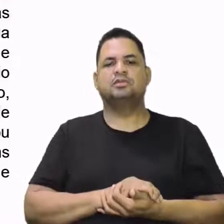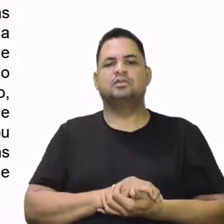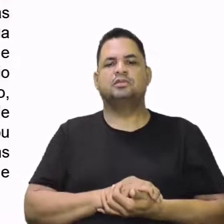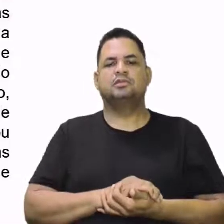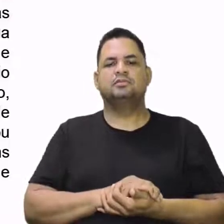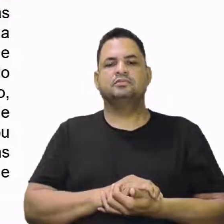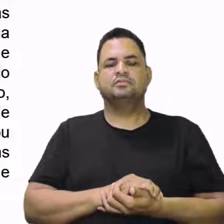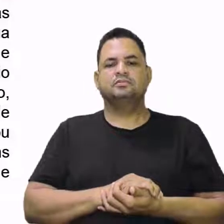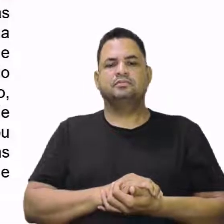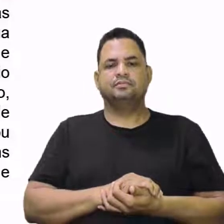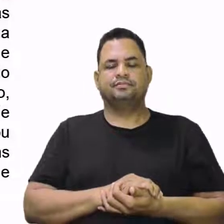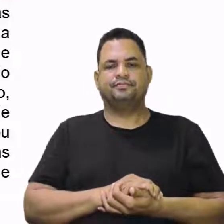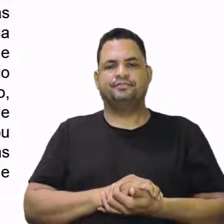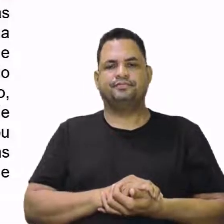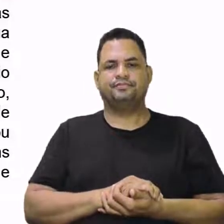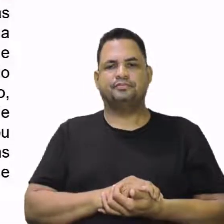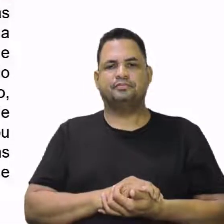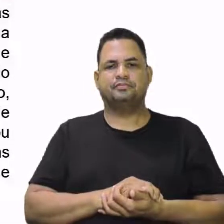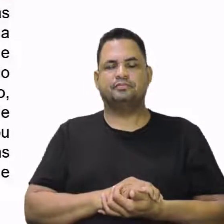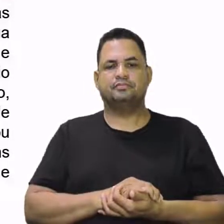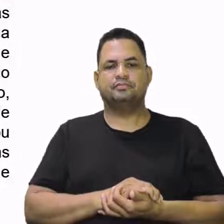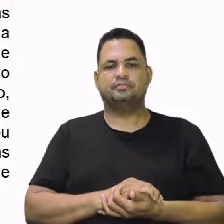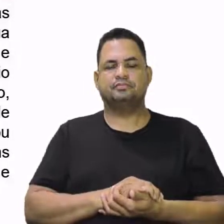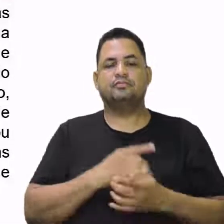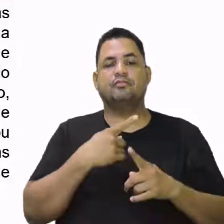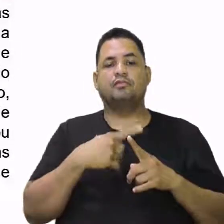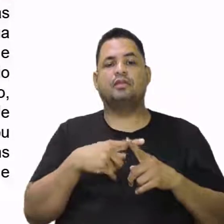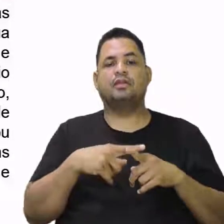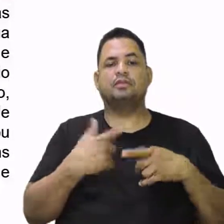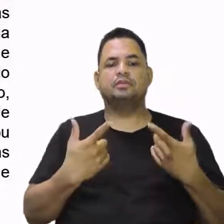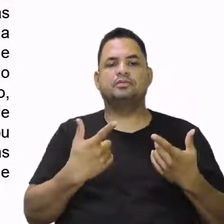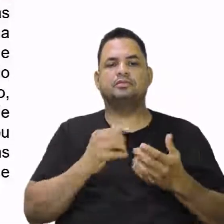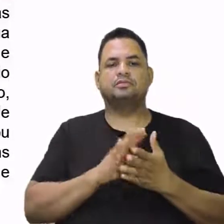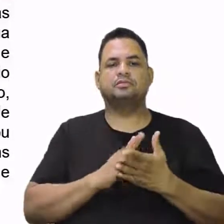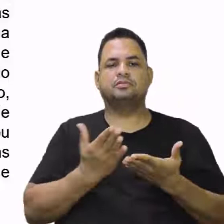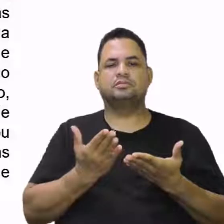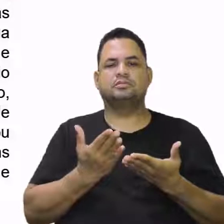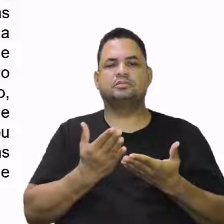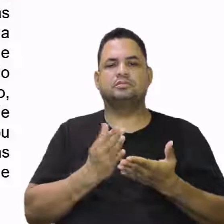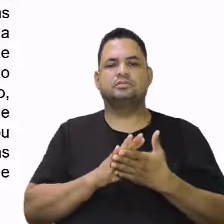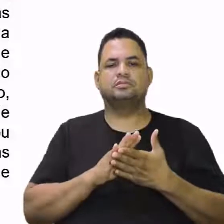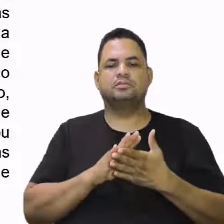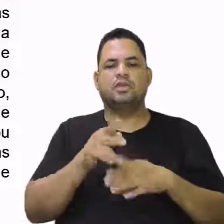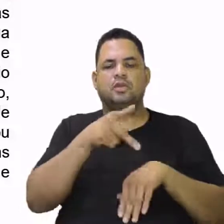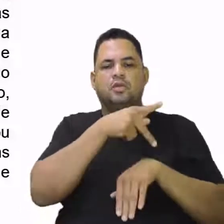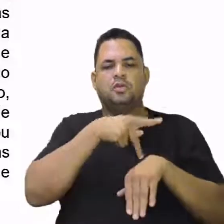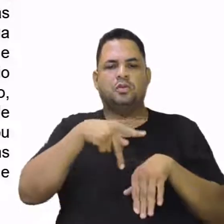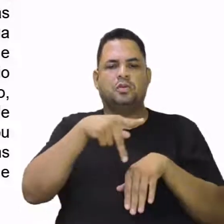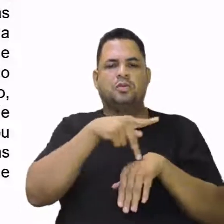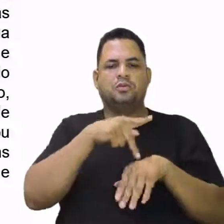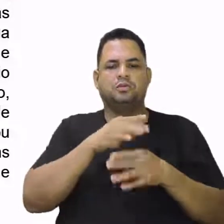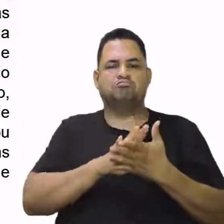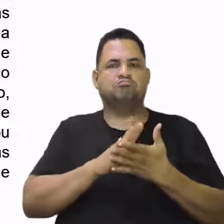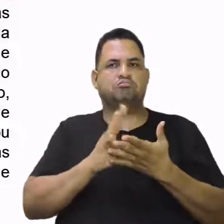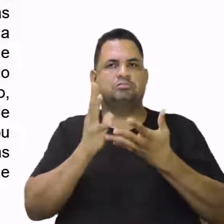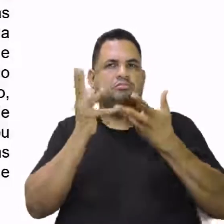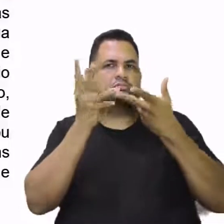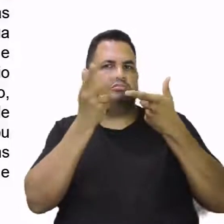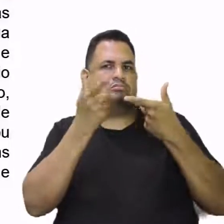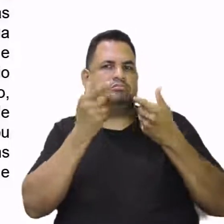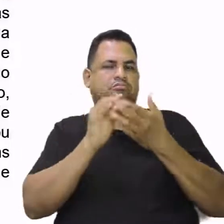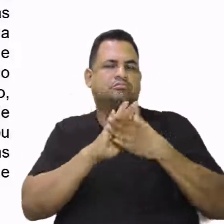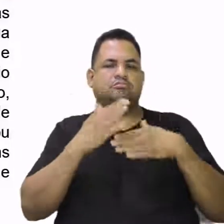em relação ao realismo mágico, porque olha bem aí, como se passa em um país fictício, né?